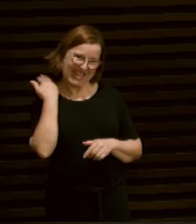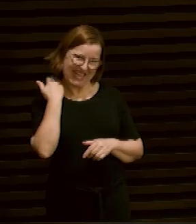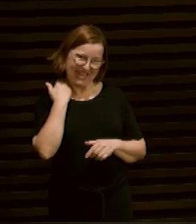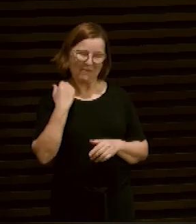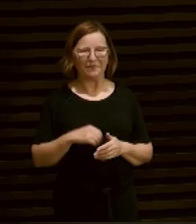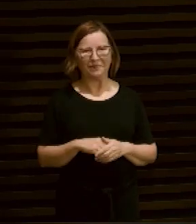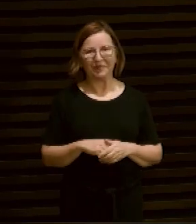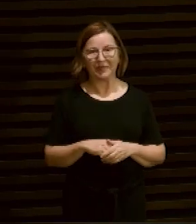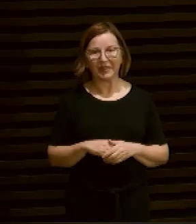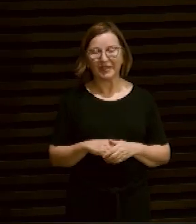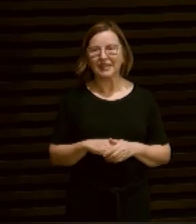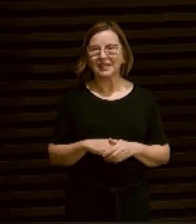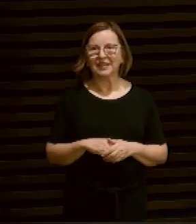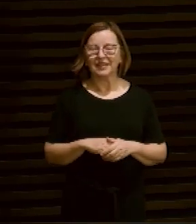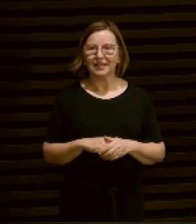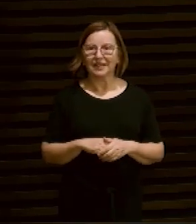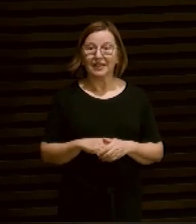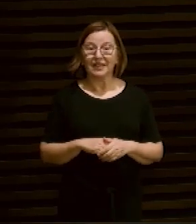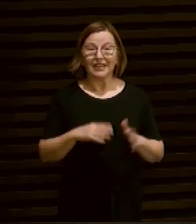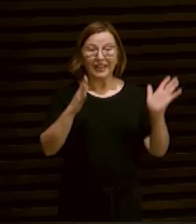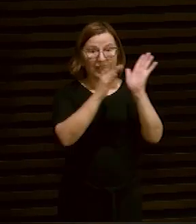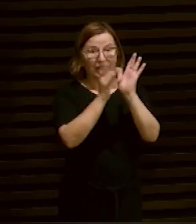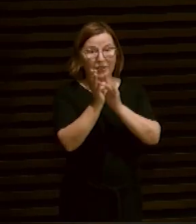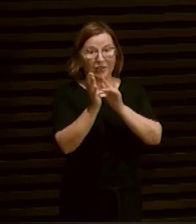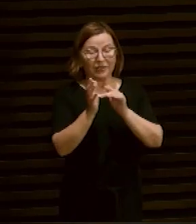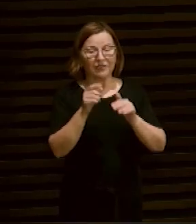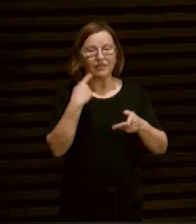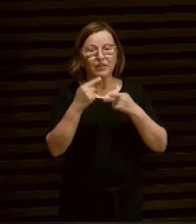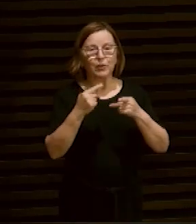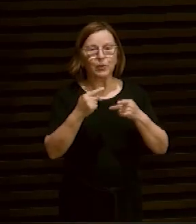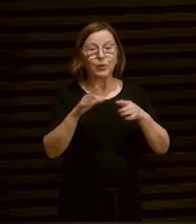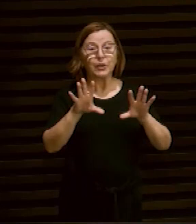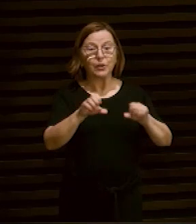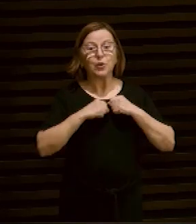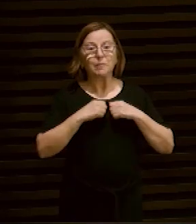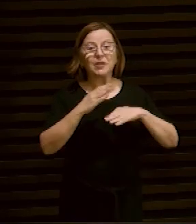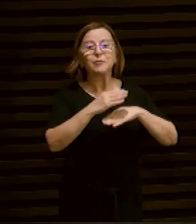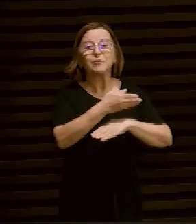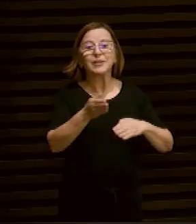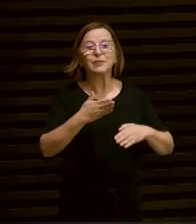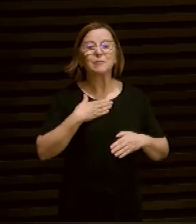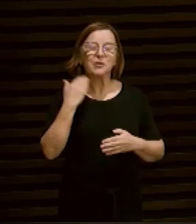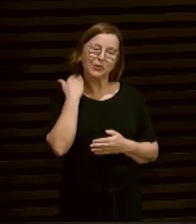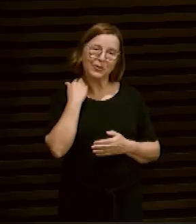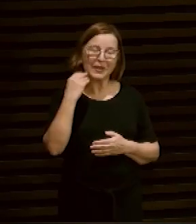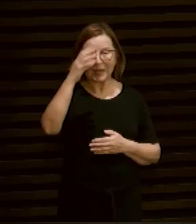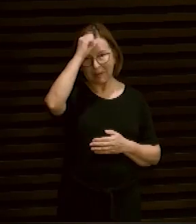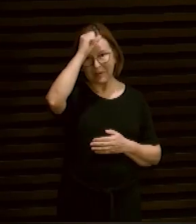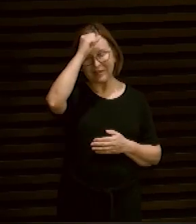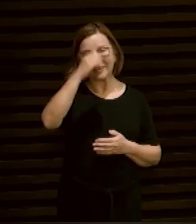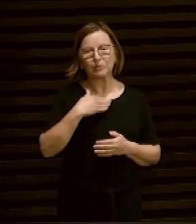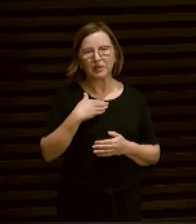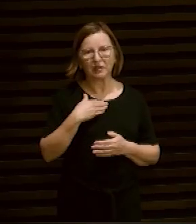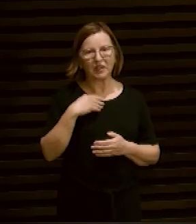deprimir. Então ele diz, tomai sobre vós o meu jugo e aprendei de quem? Ele